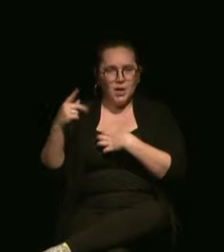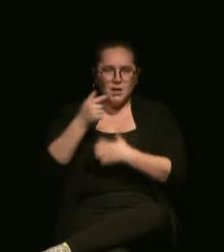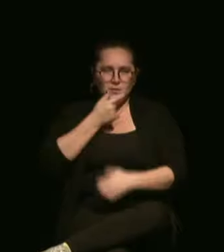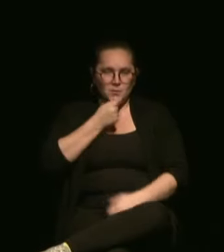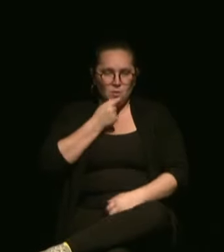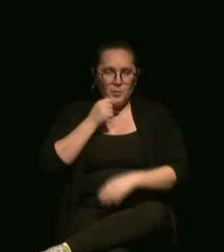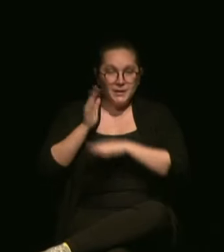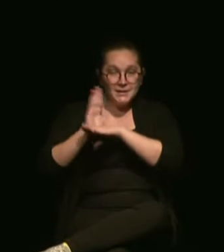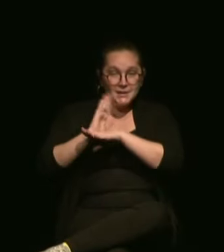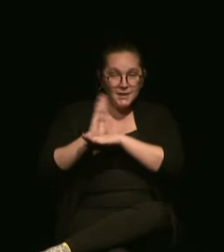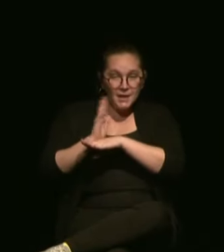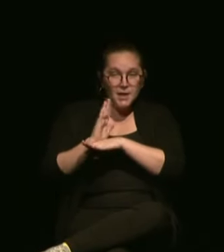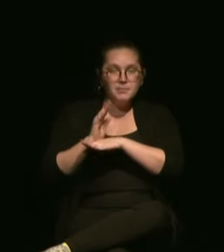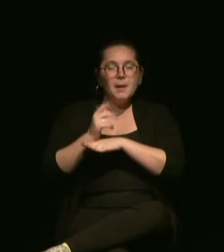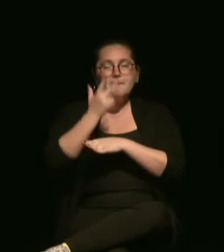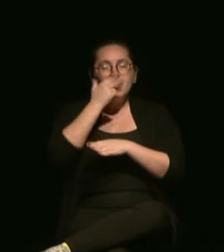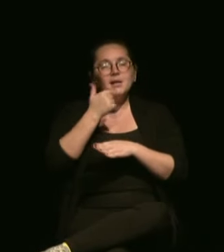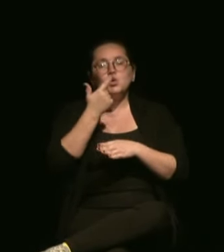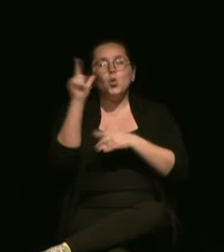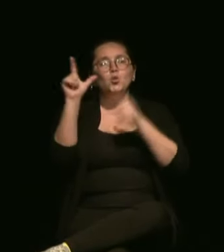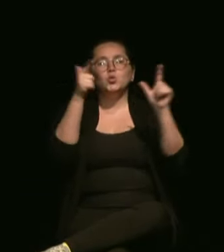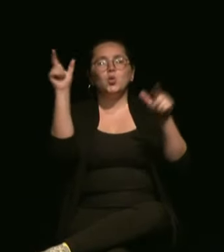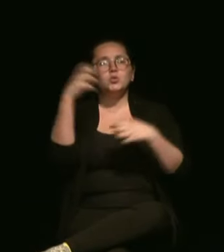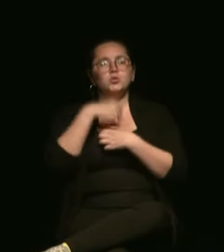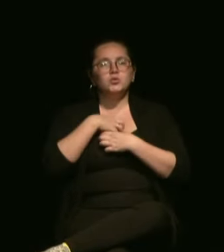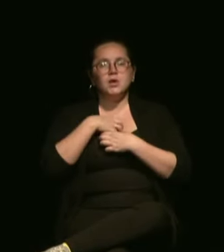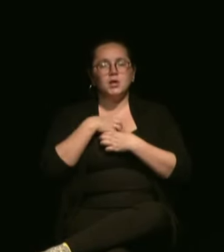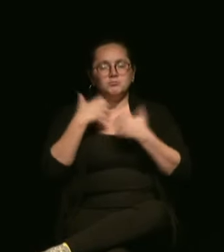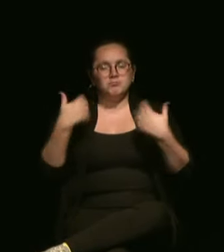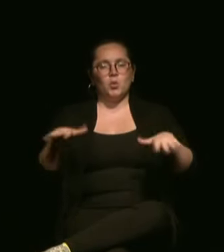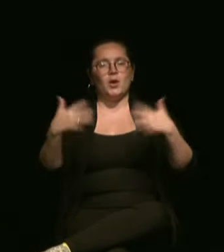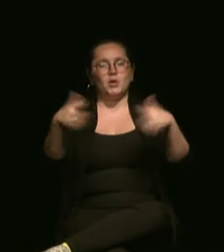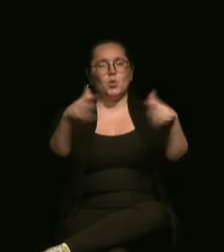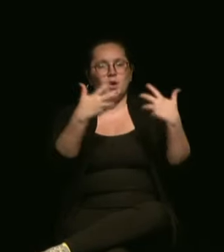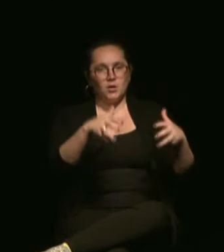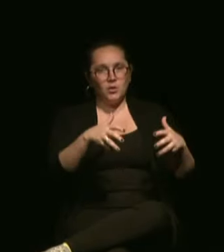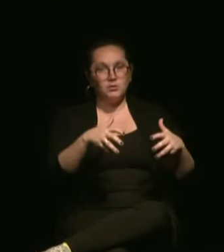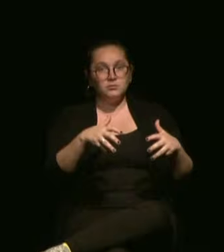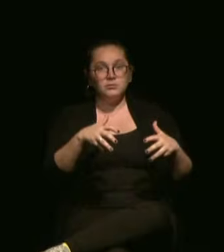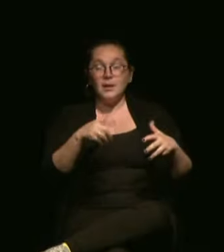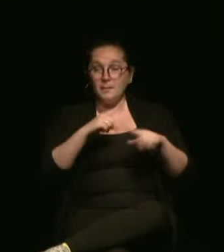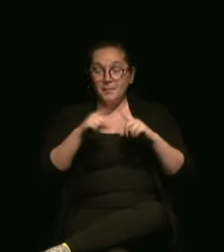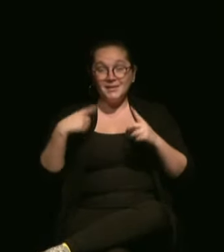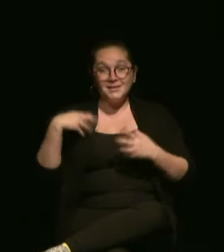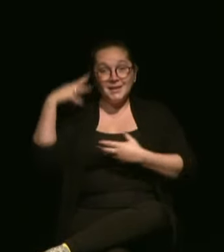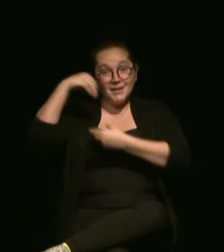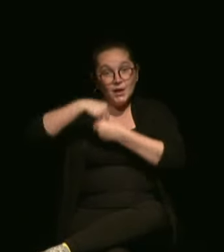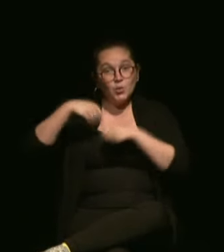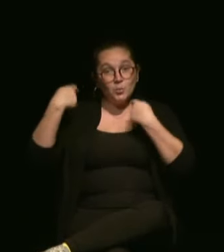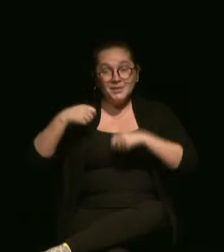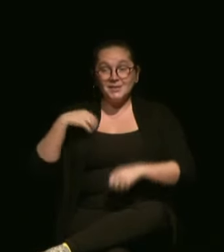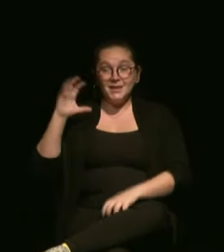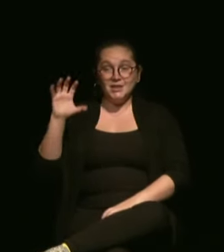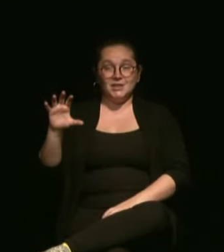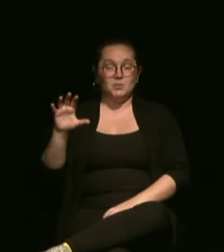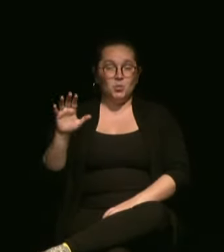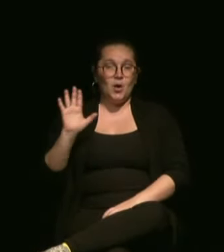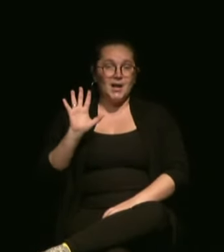qualquer categoria geral, e sem isso não há cinema do Coutinho, ou seja, é um